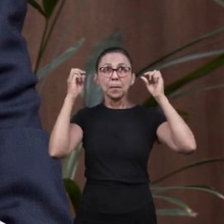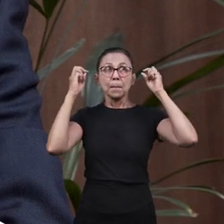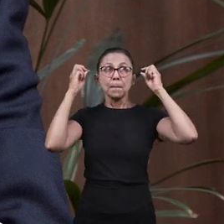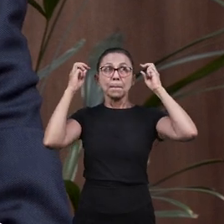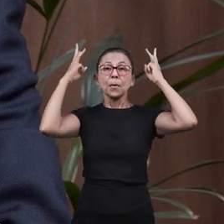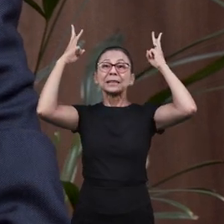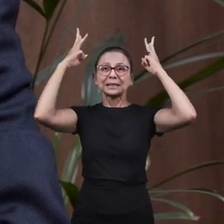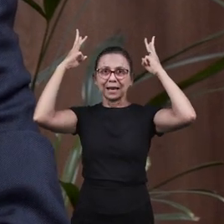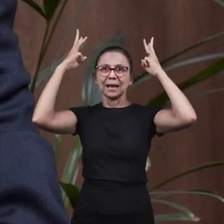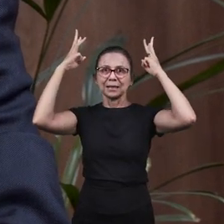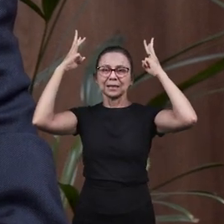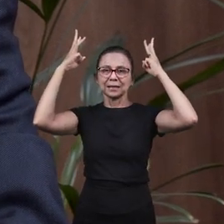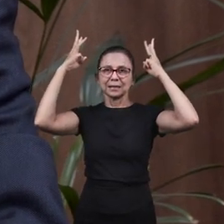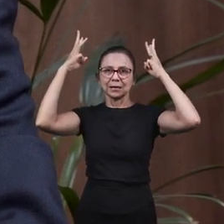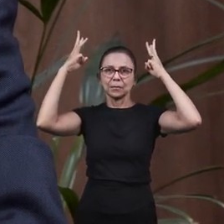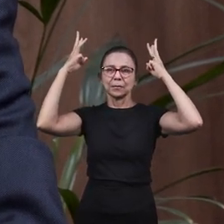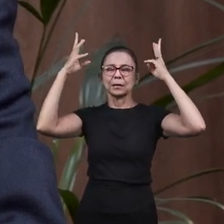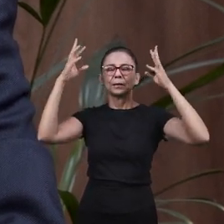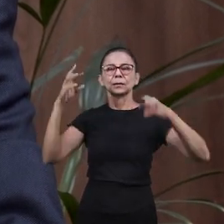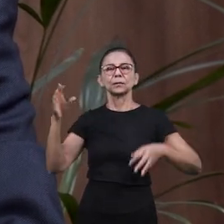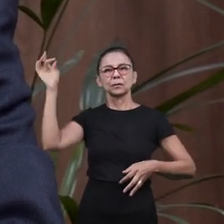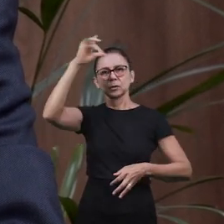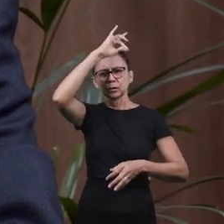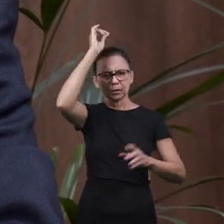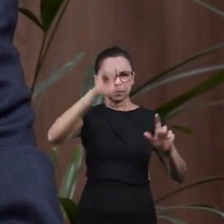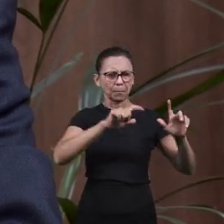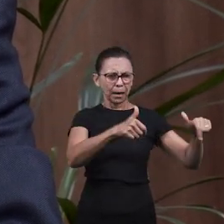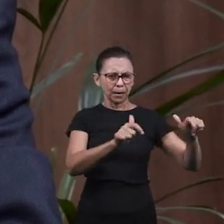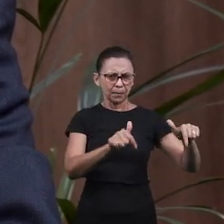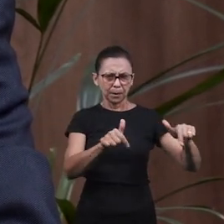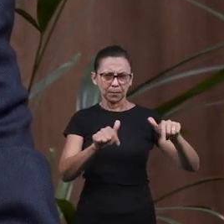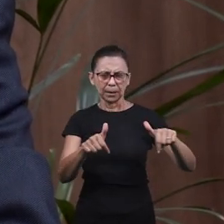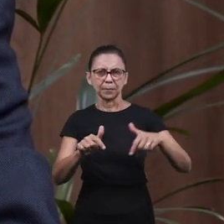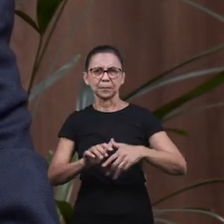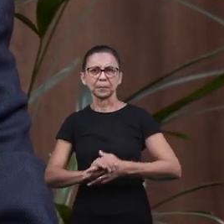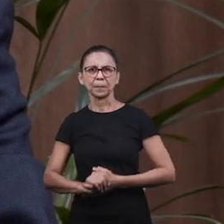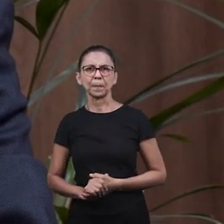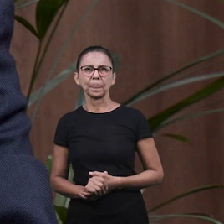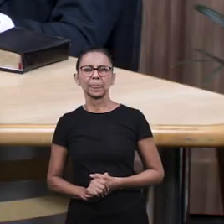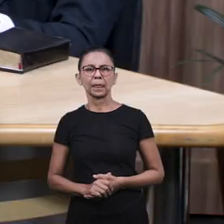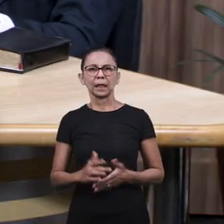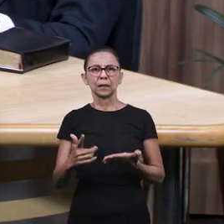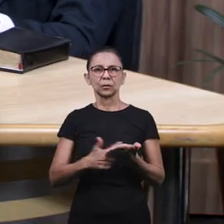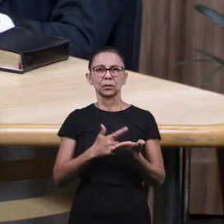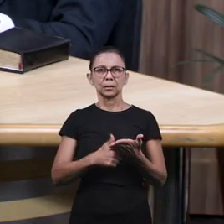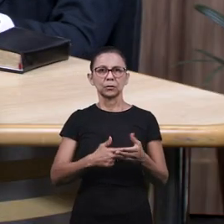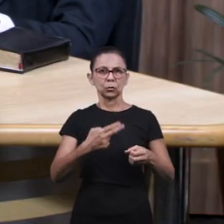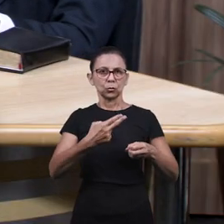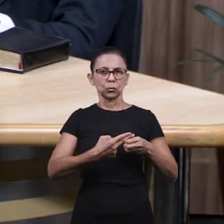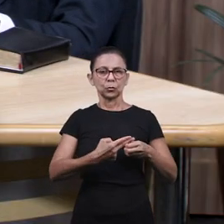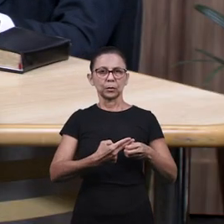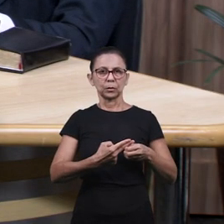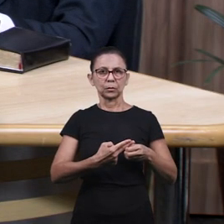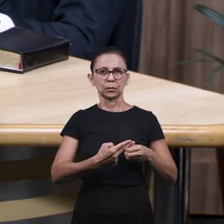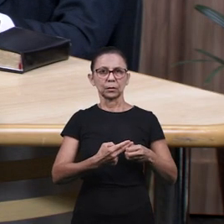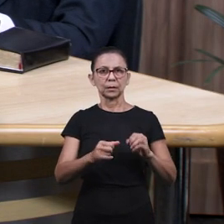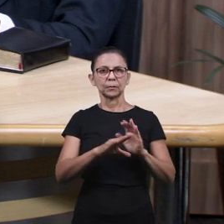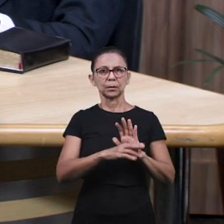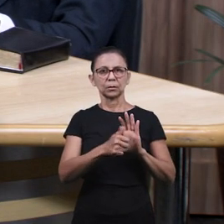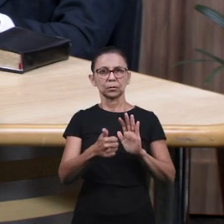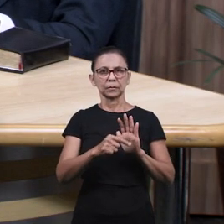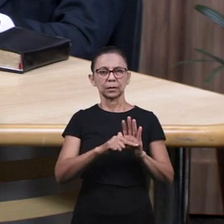Moisés achava pesado o cargo dele, e aí, em Números 11, 25, diz que o Espírito Santo que